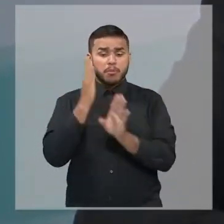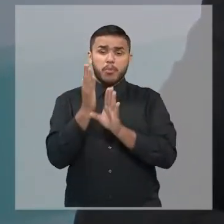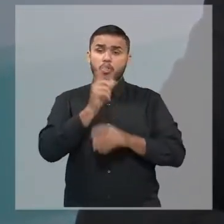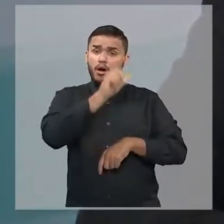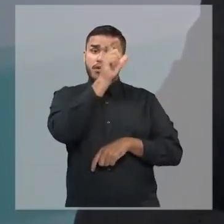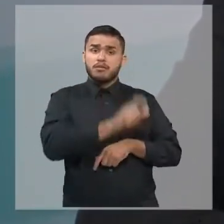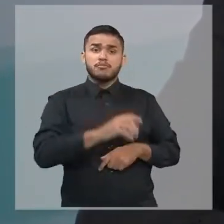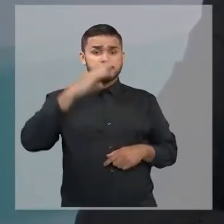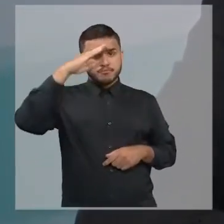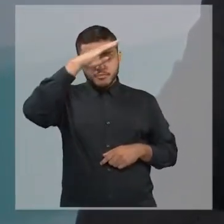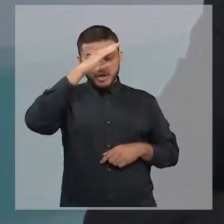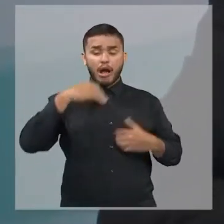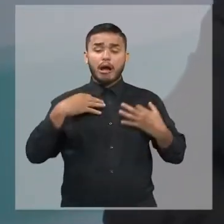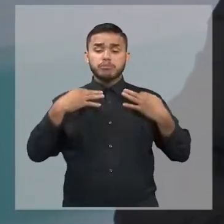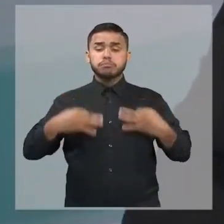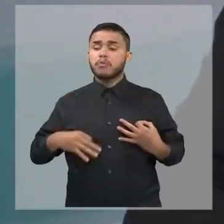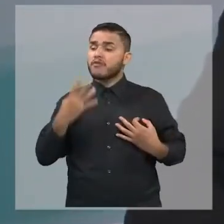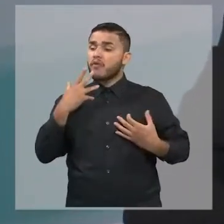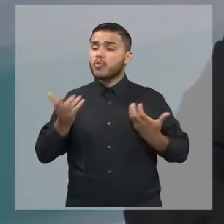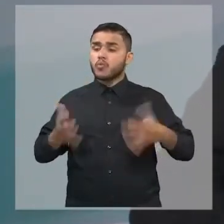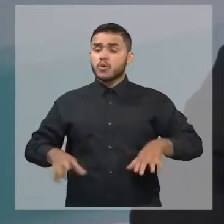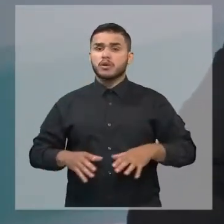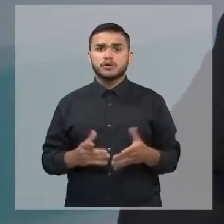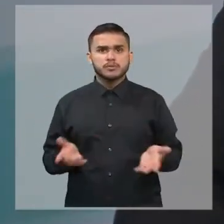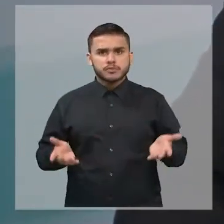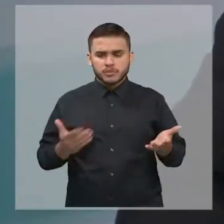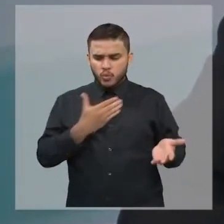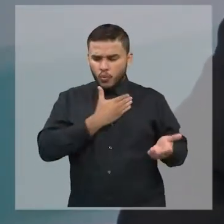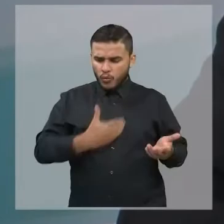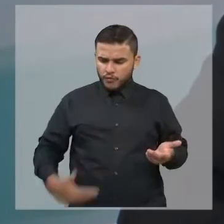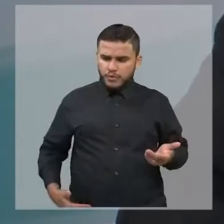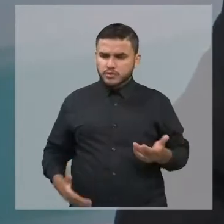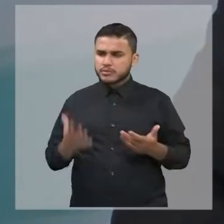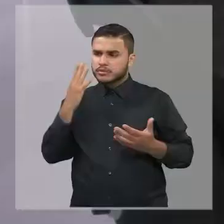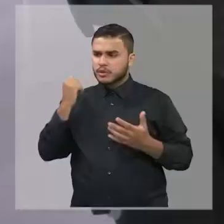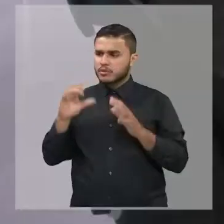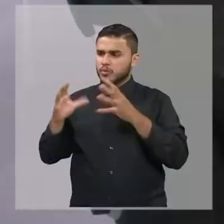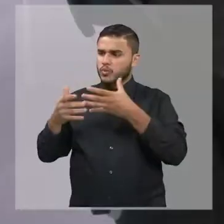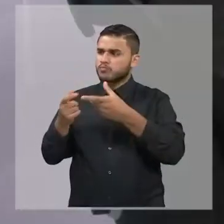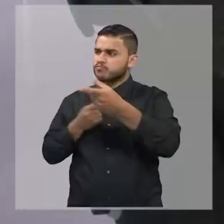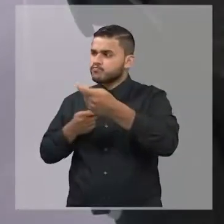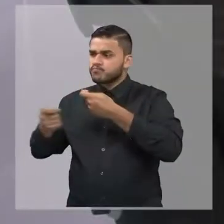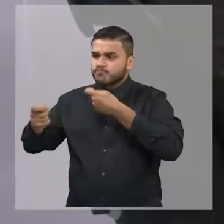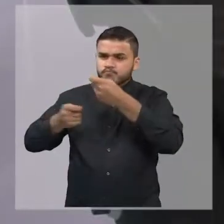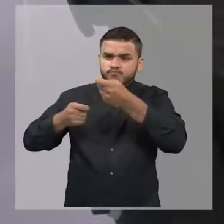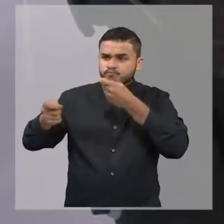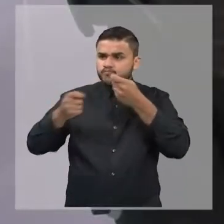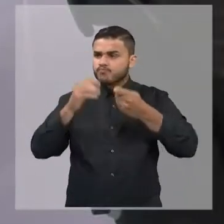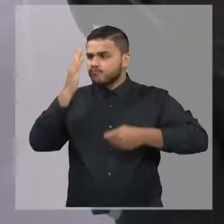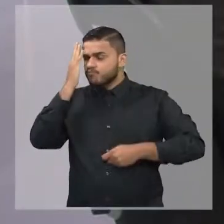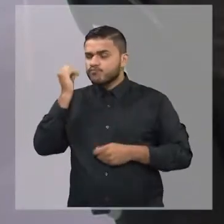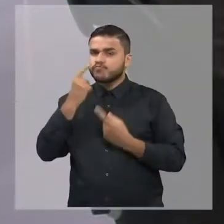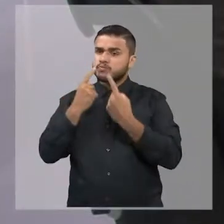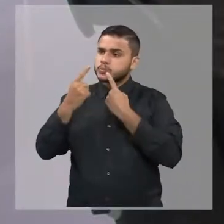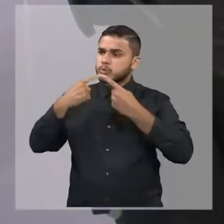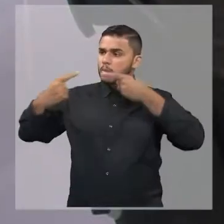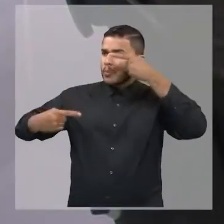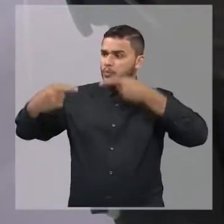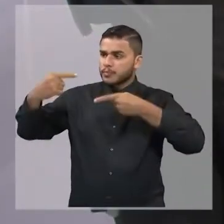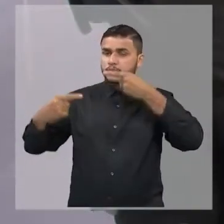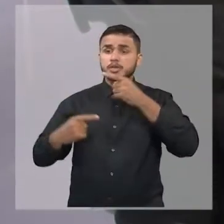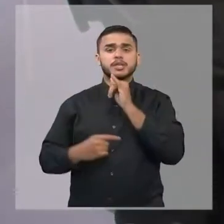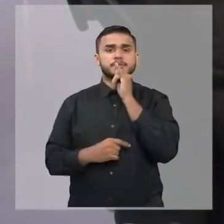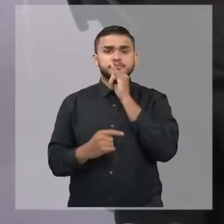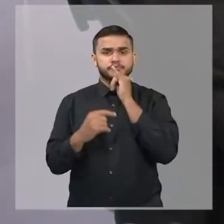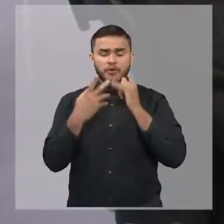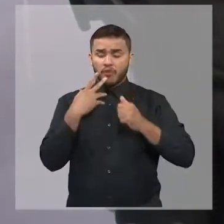atitude. Porque eu não acredito que não exista gente no governo que não saiba negociar, que não saiba articular. Mas, pelo que me parece, por